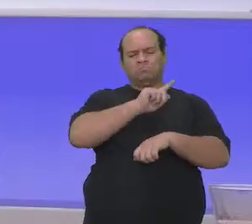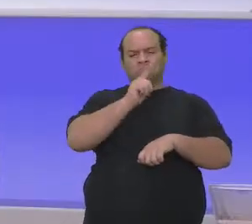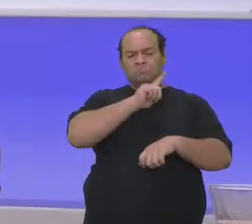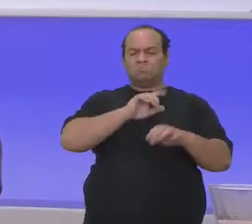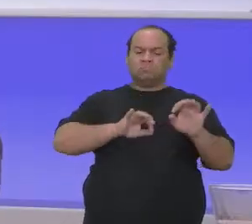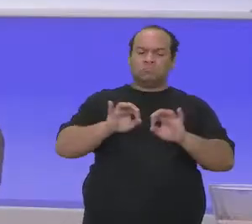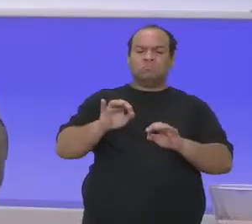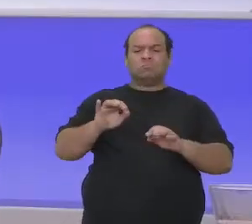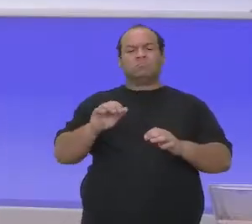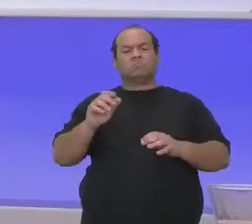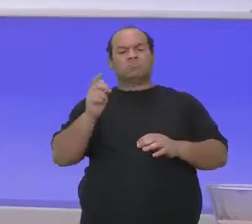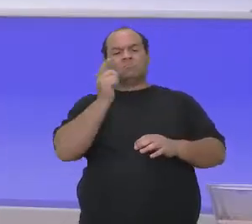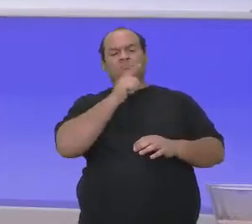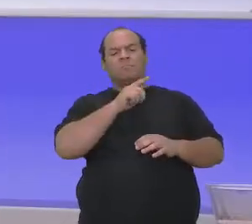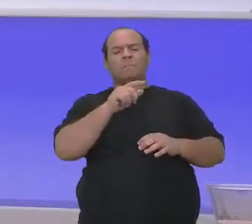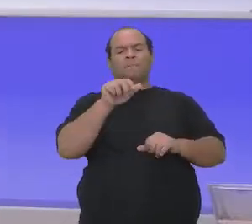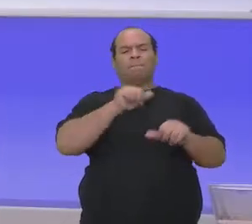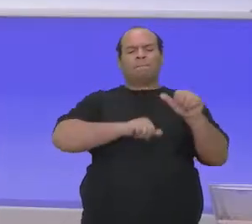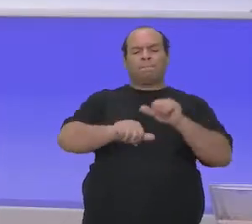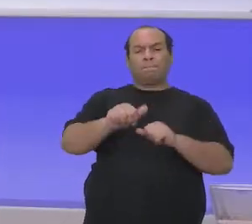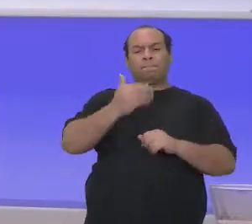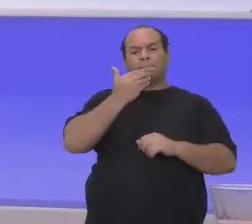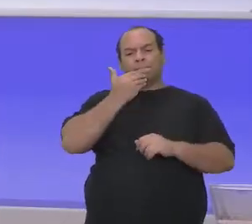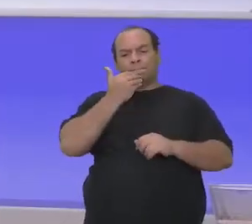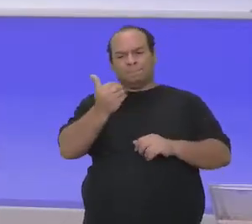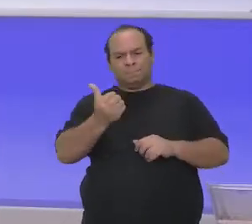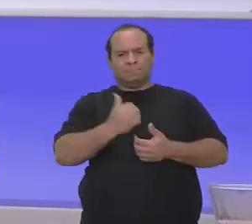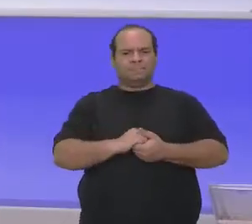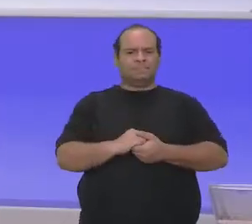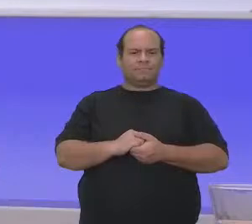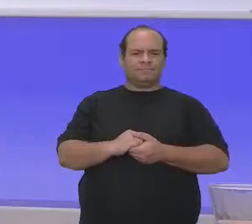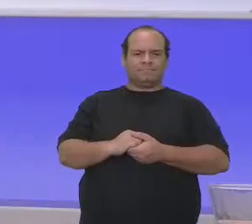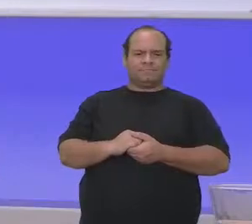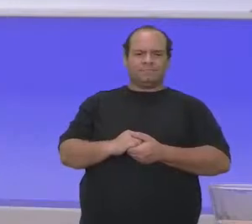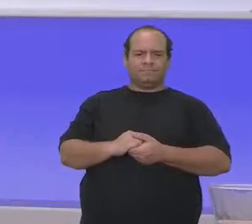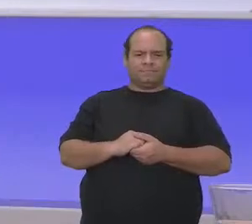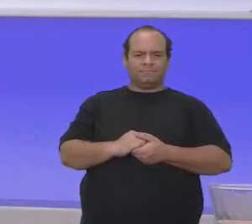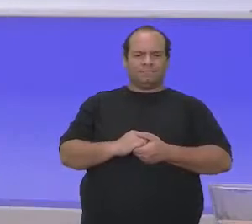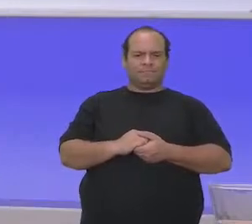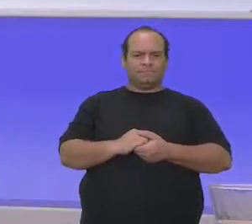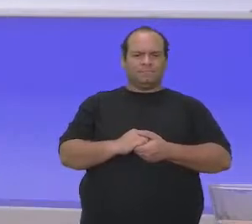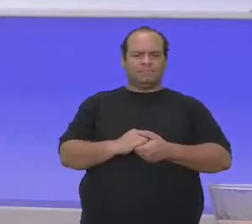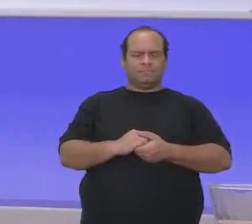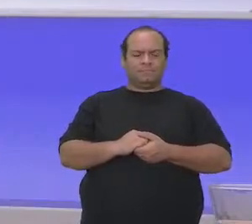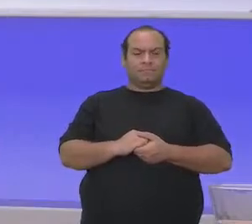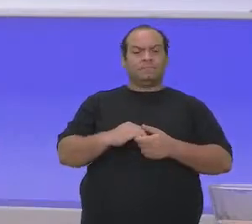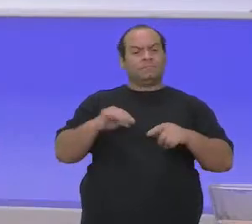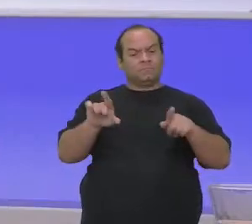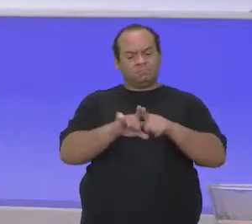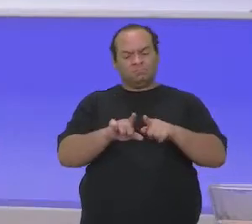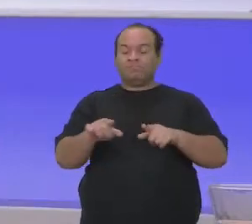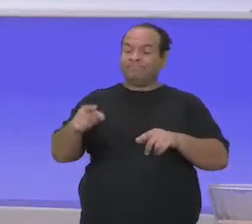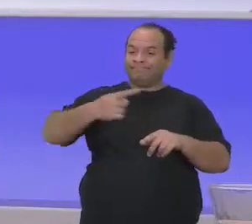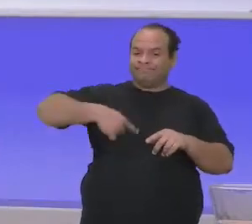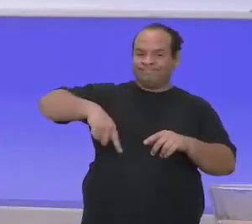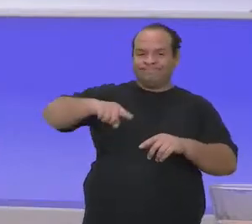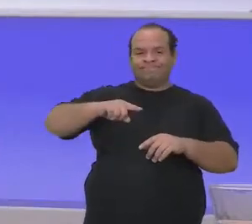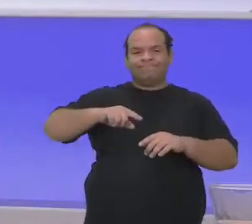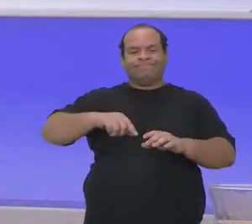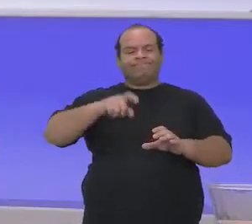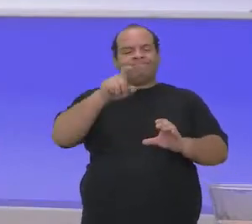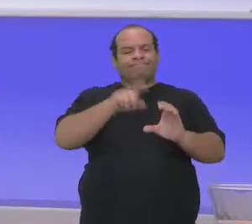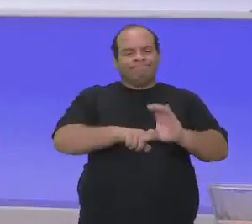e quais são as oportunidades de melhorarmos ali perante a matriz. Visto que a gente tem uma